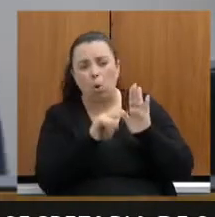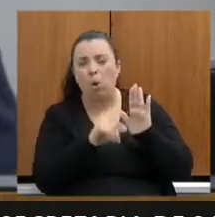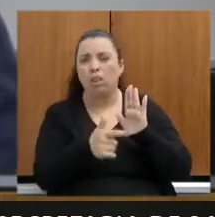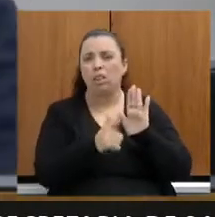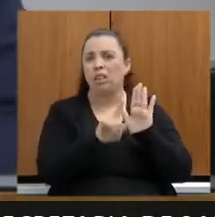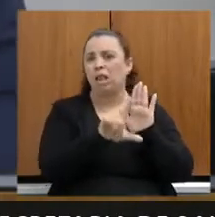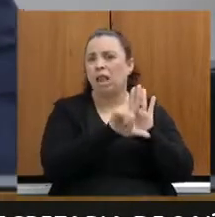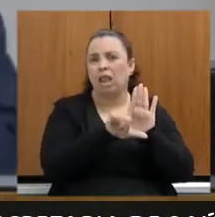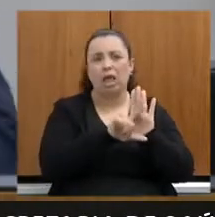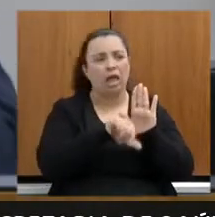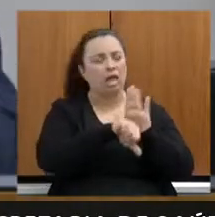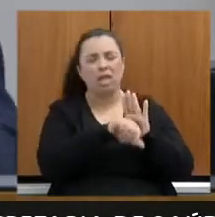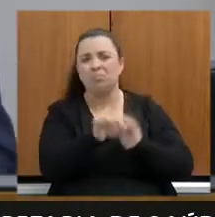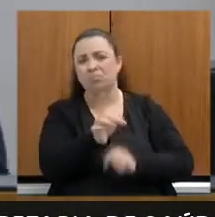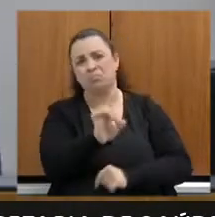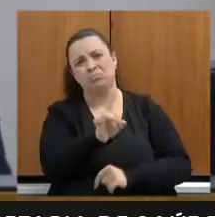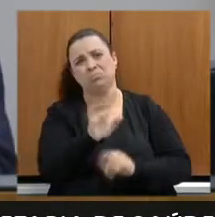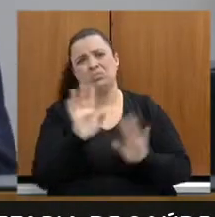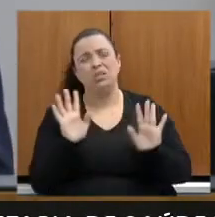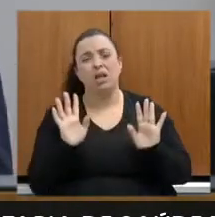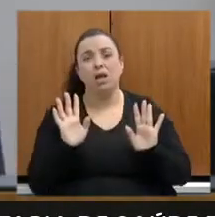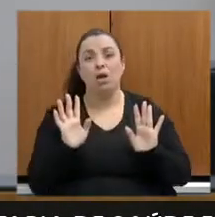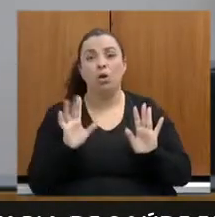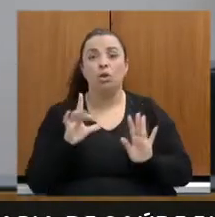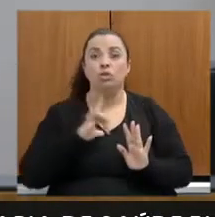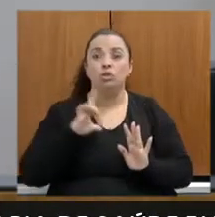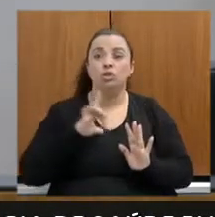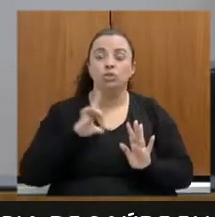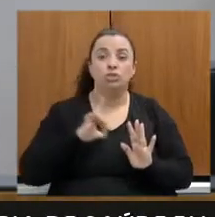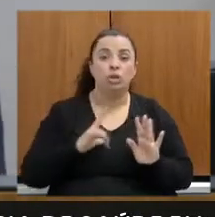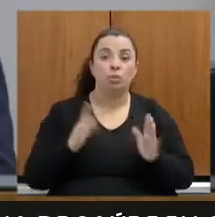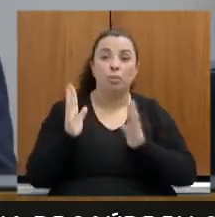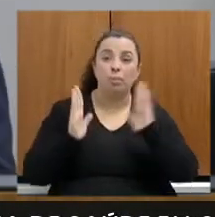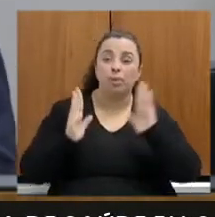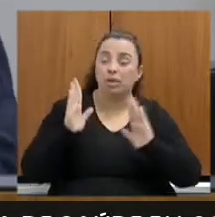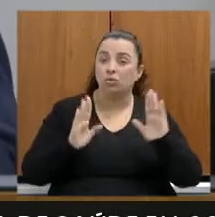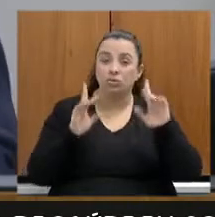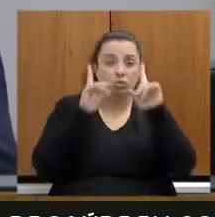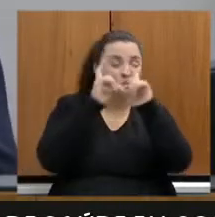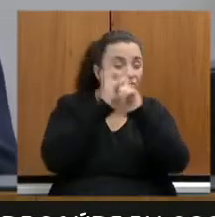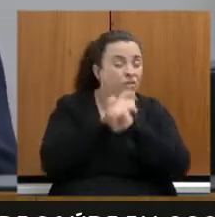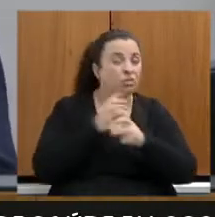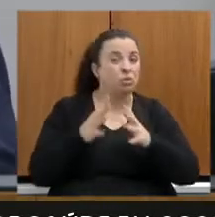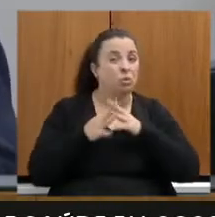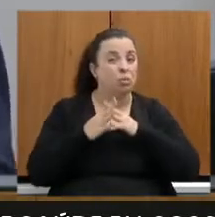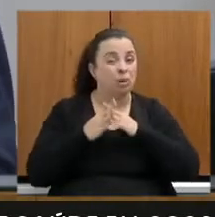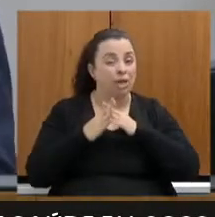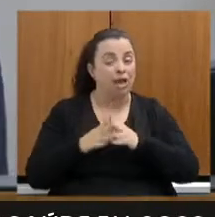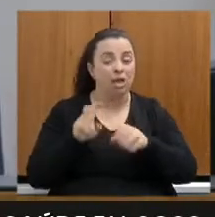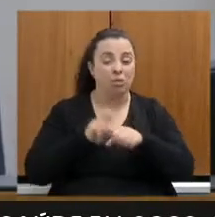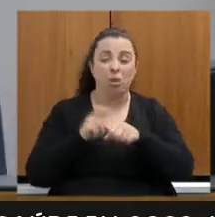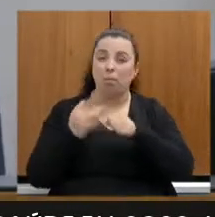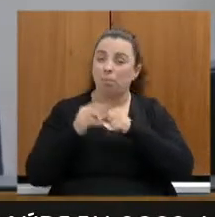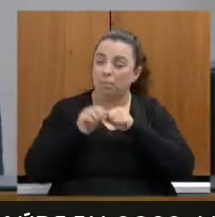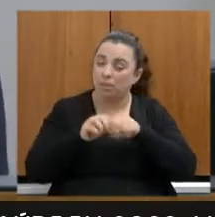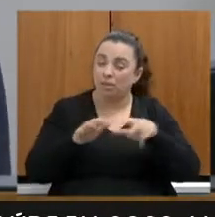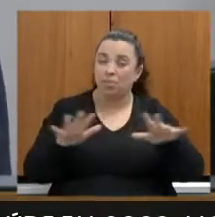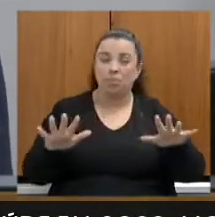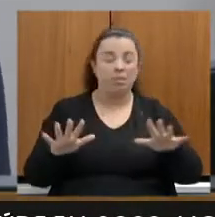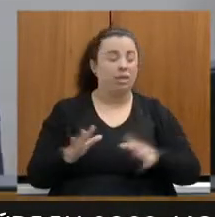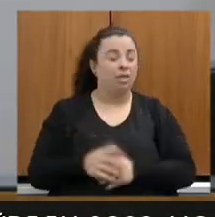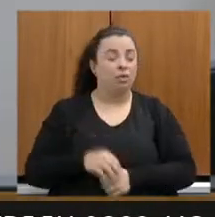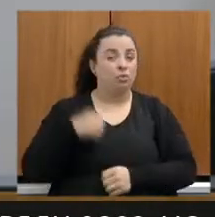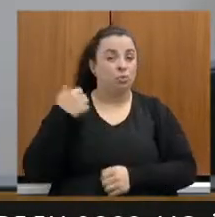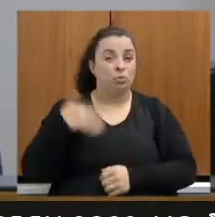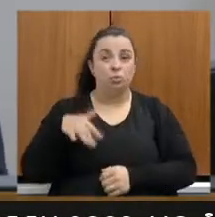porque a gente tava é totalmente né difícil de entender uma pandemia difícil com